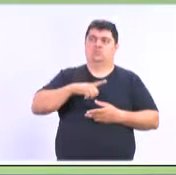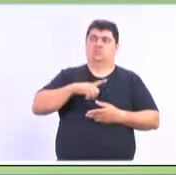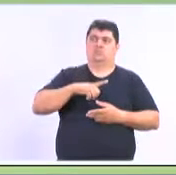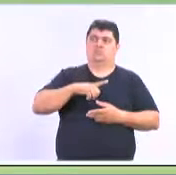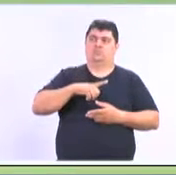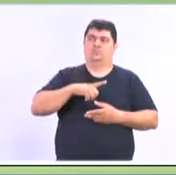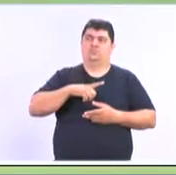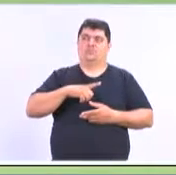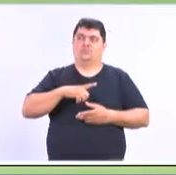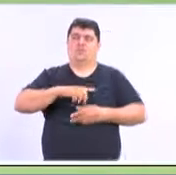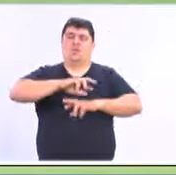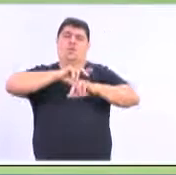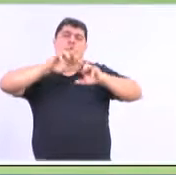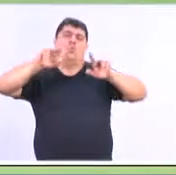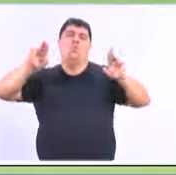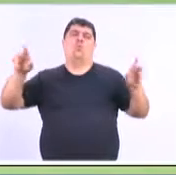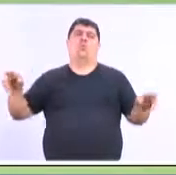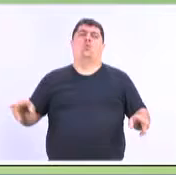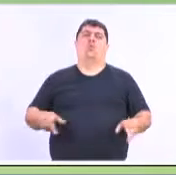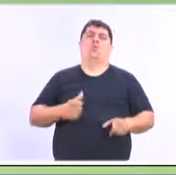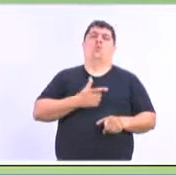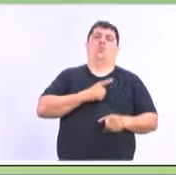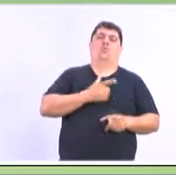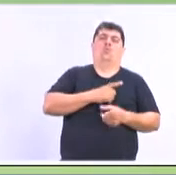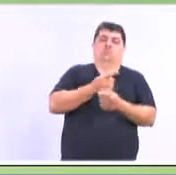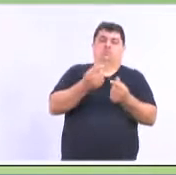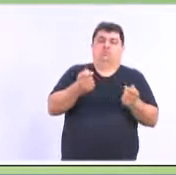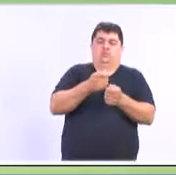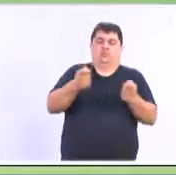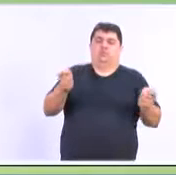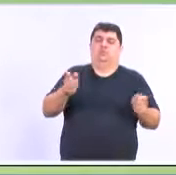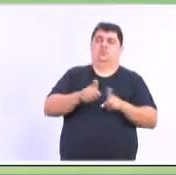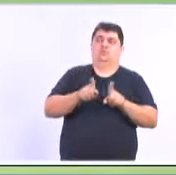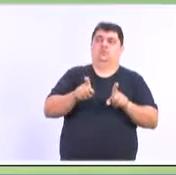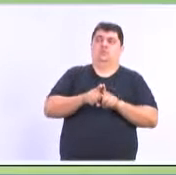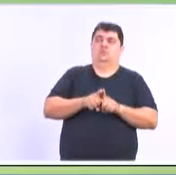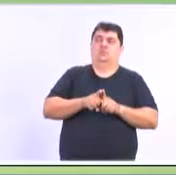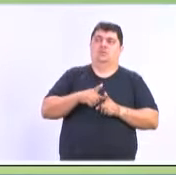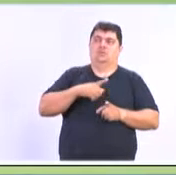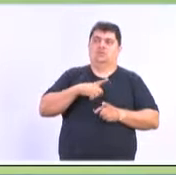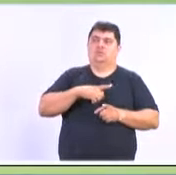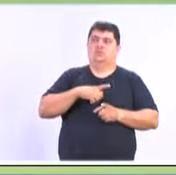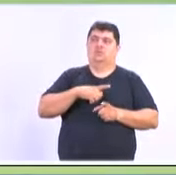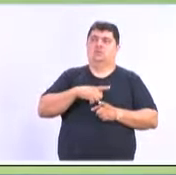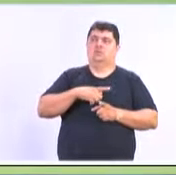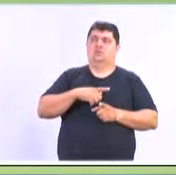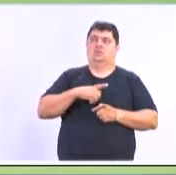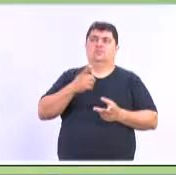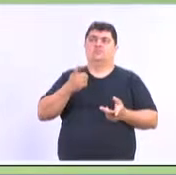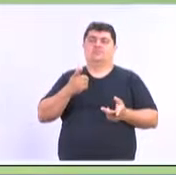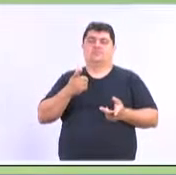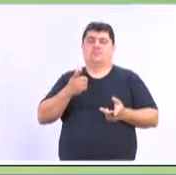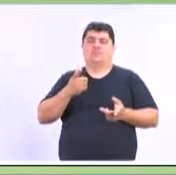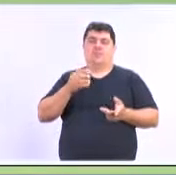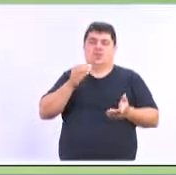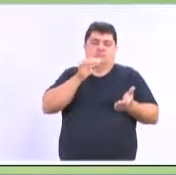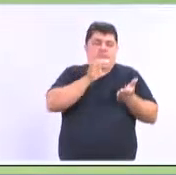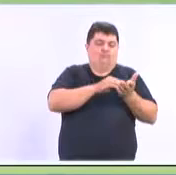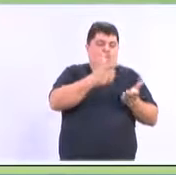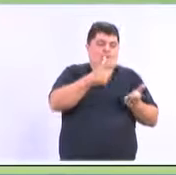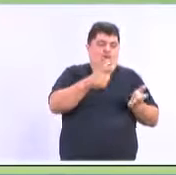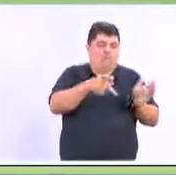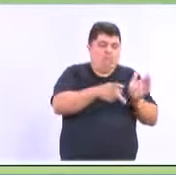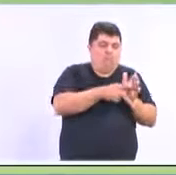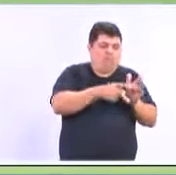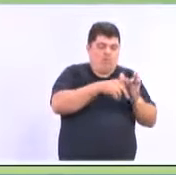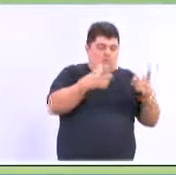DRE, que é outras receitas e despesas operacionais, que são despesas e receitas que não foram enquadrados até